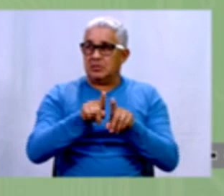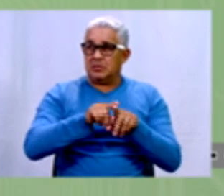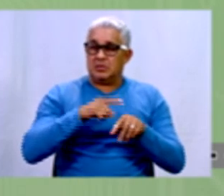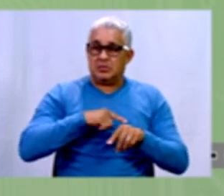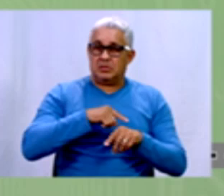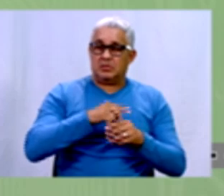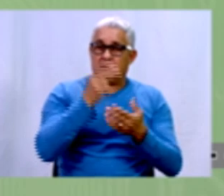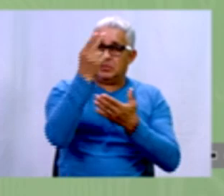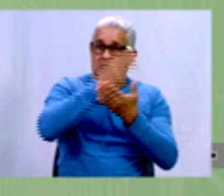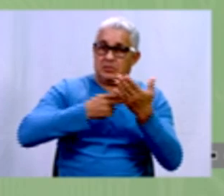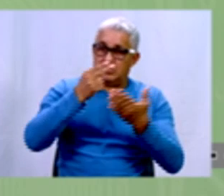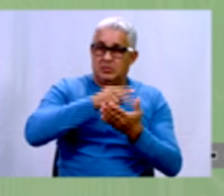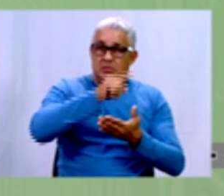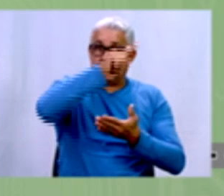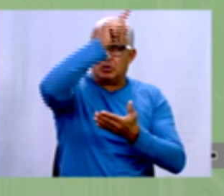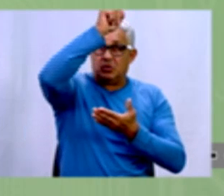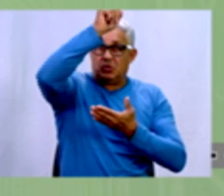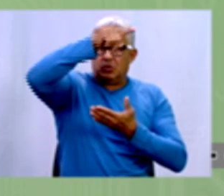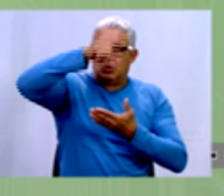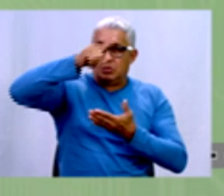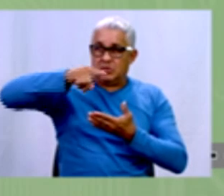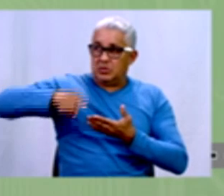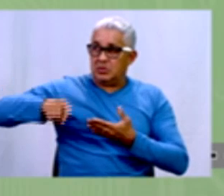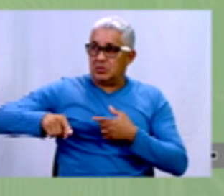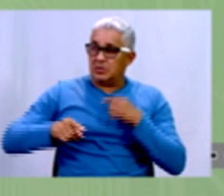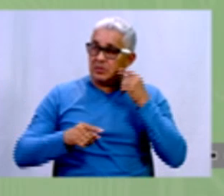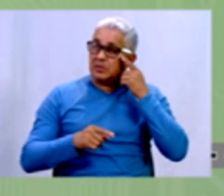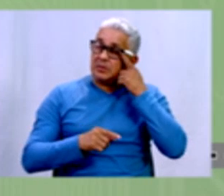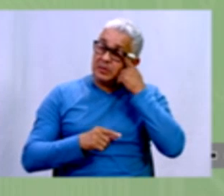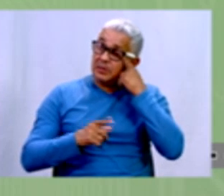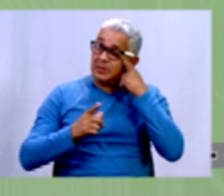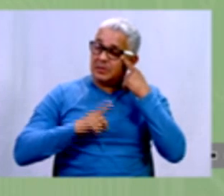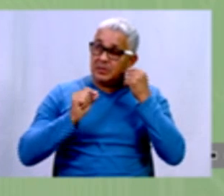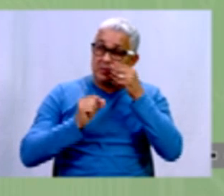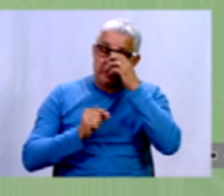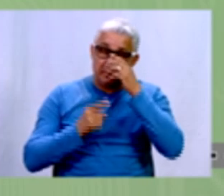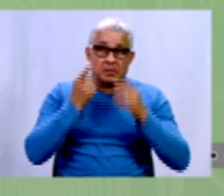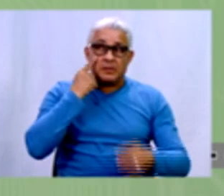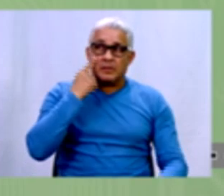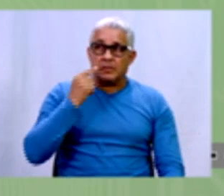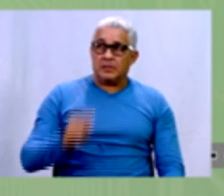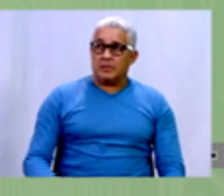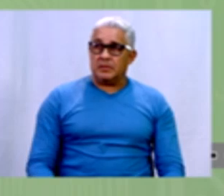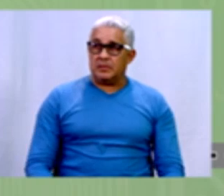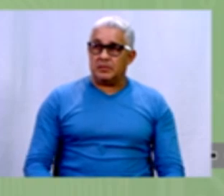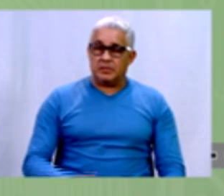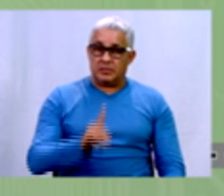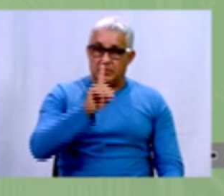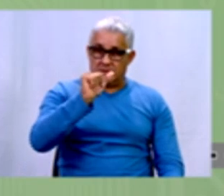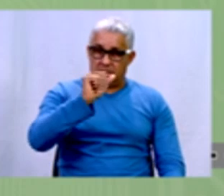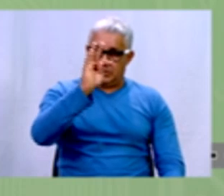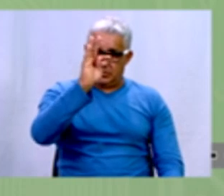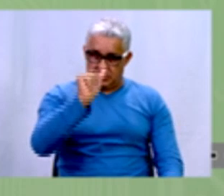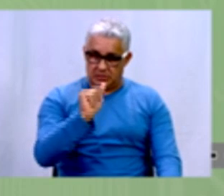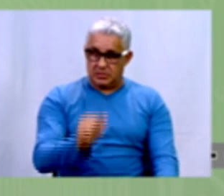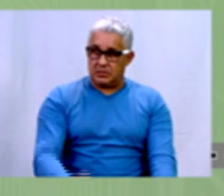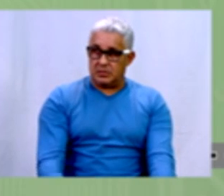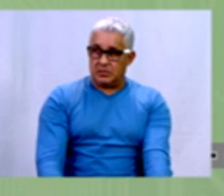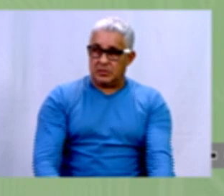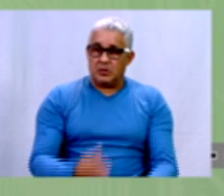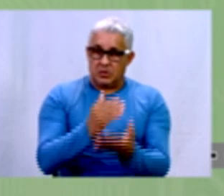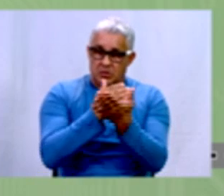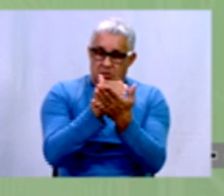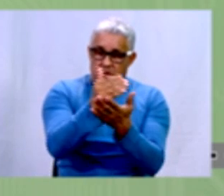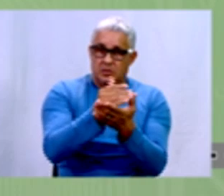um gráfico, tá? Que nós temos aqui, ó, veja, numa determinada data, tá, na data